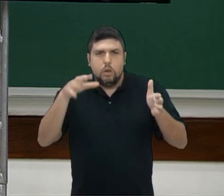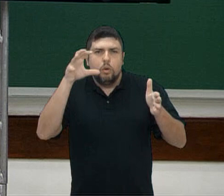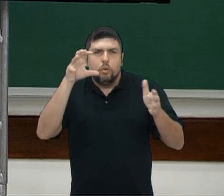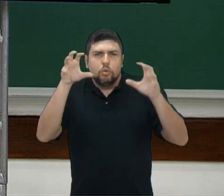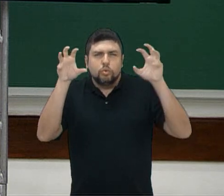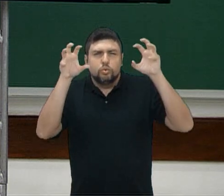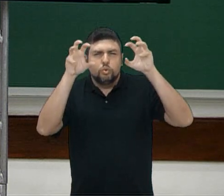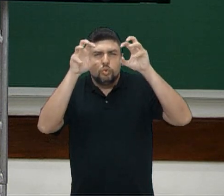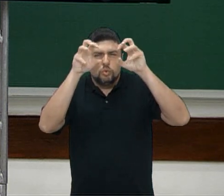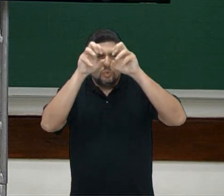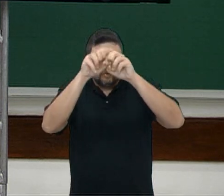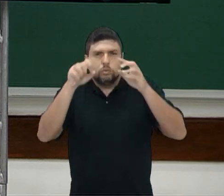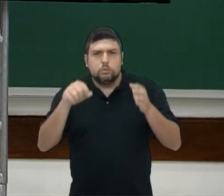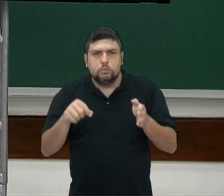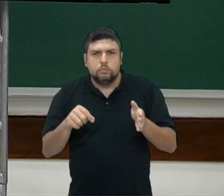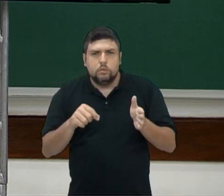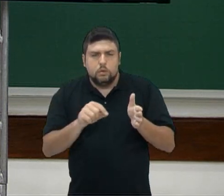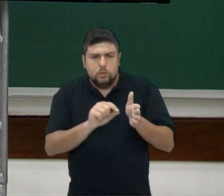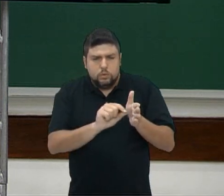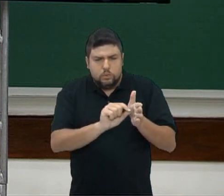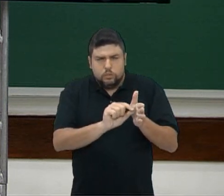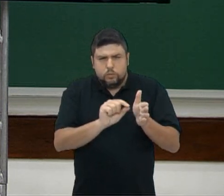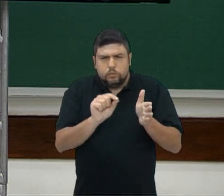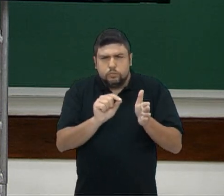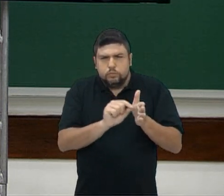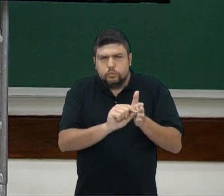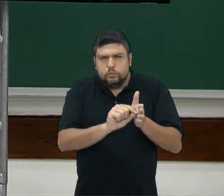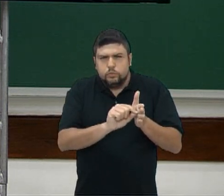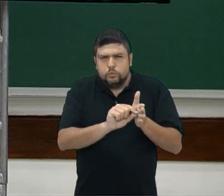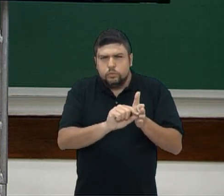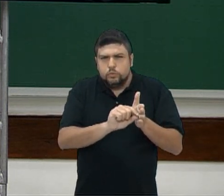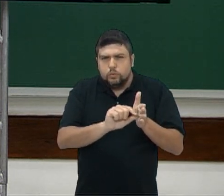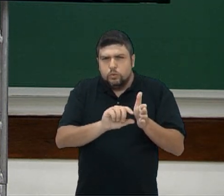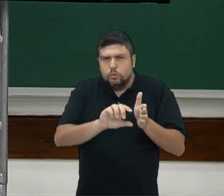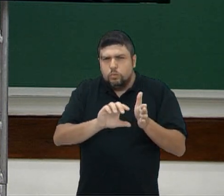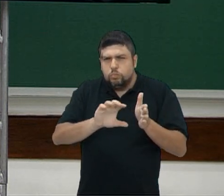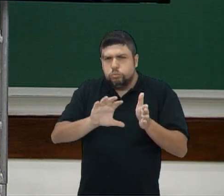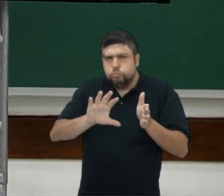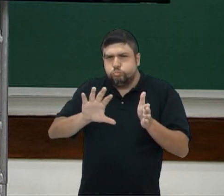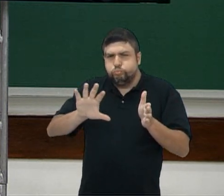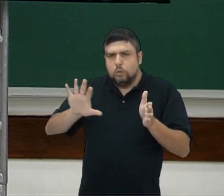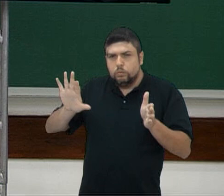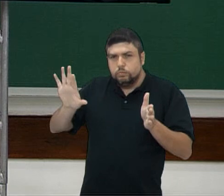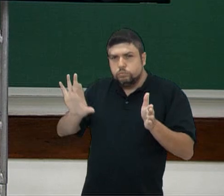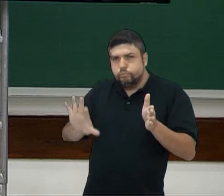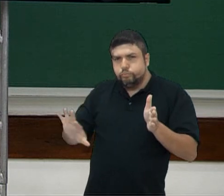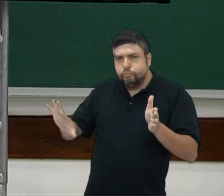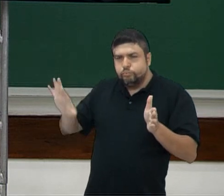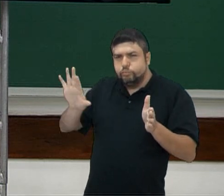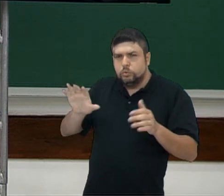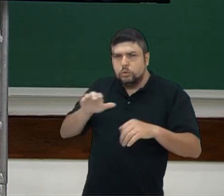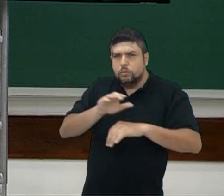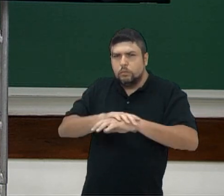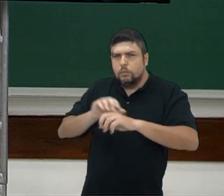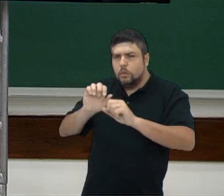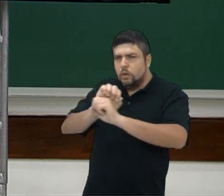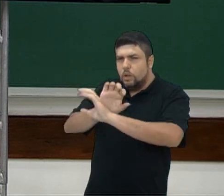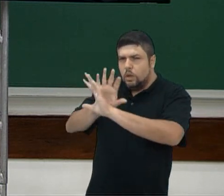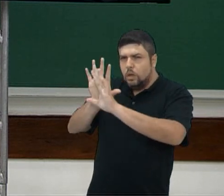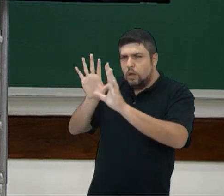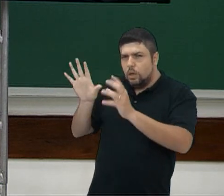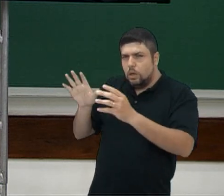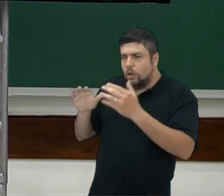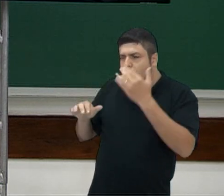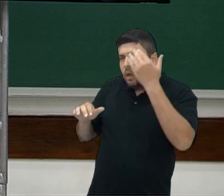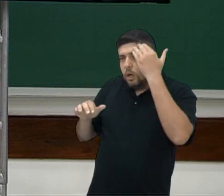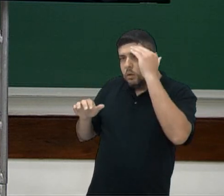quanto maior for a luminosidade, melhor você vai ter como nível de nitidez e também como forma de você estar